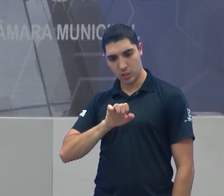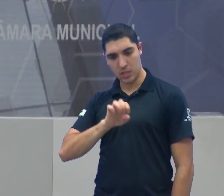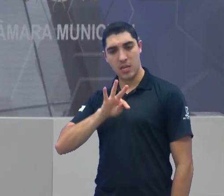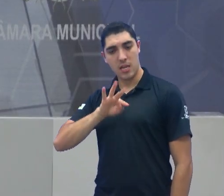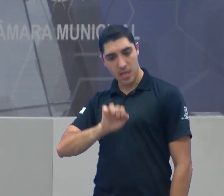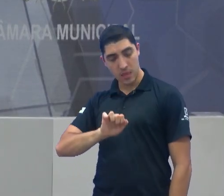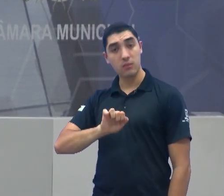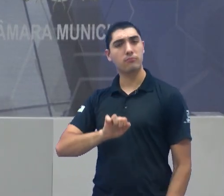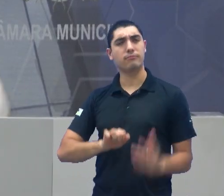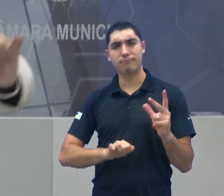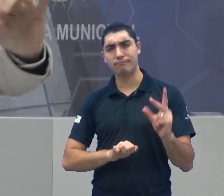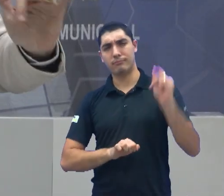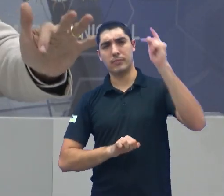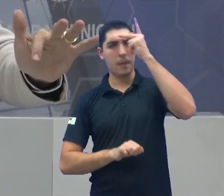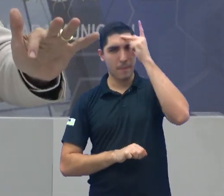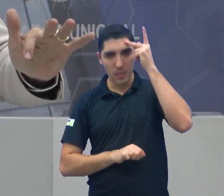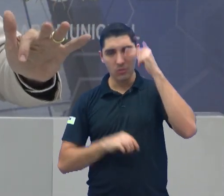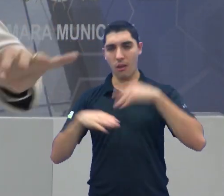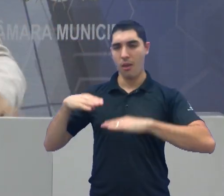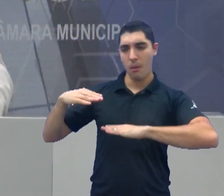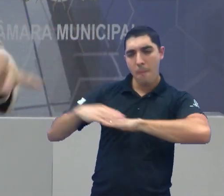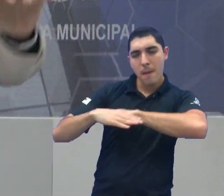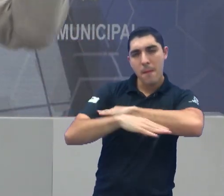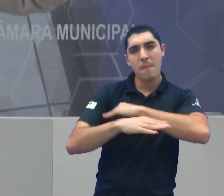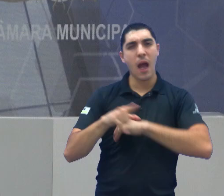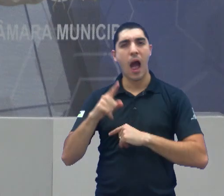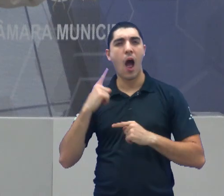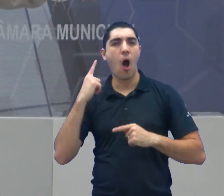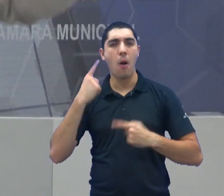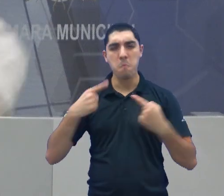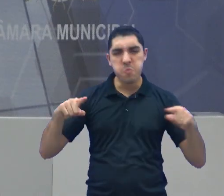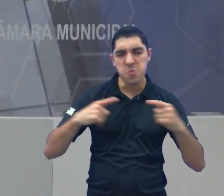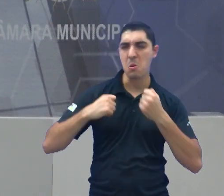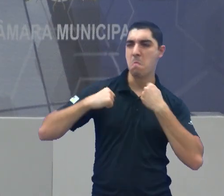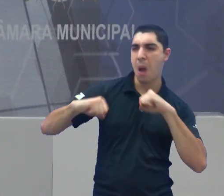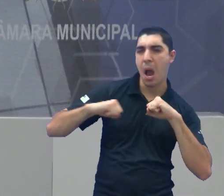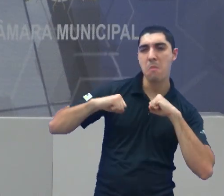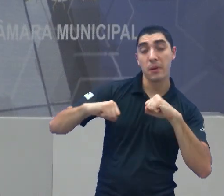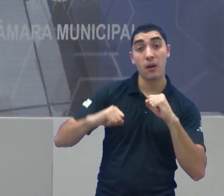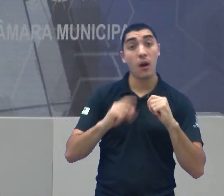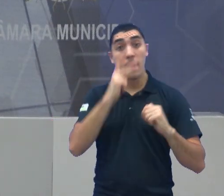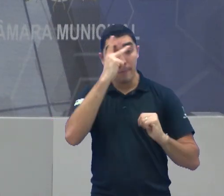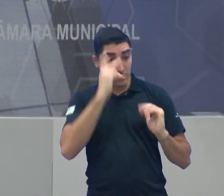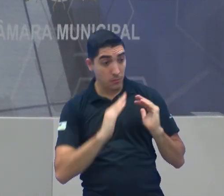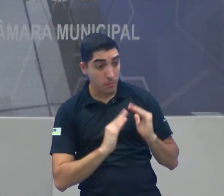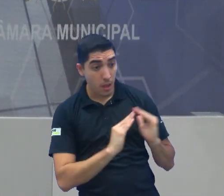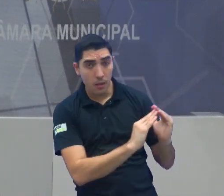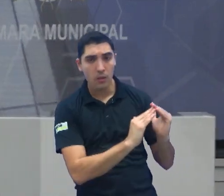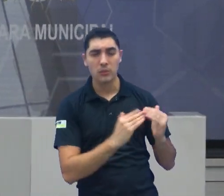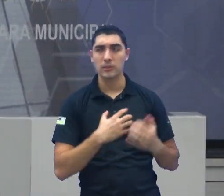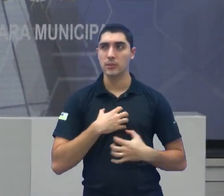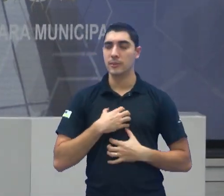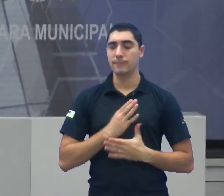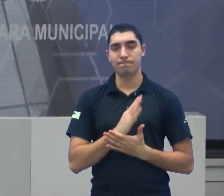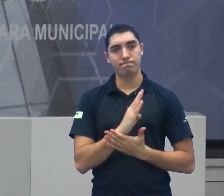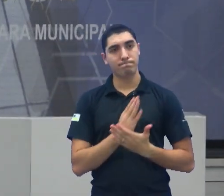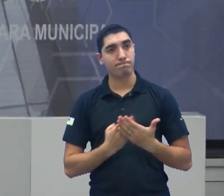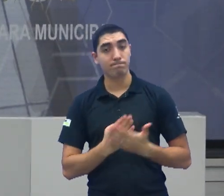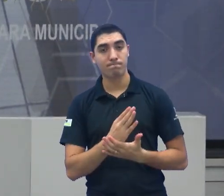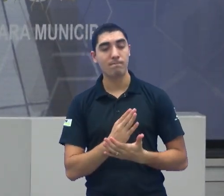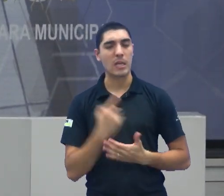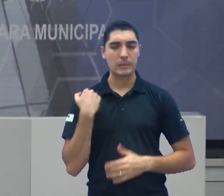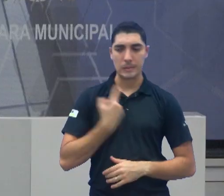pessoas paravam ali no DEC, ouvia som alto, atrapalhava os moradores próximos e, juntamente com a Polícia Militar,